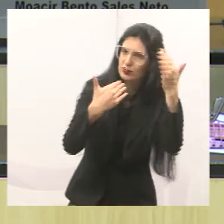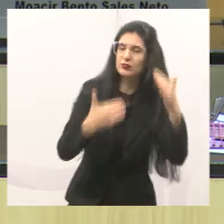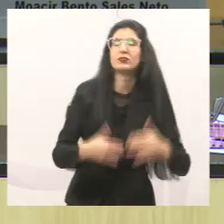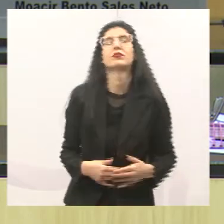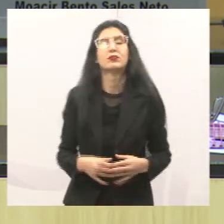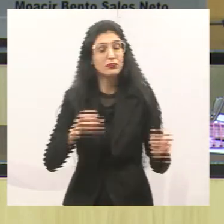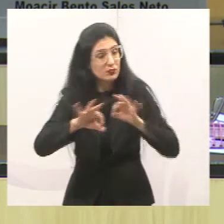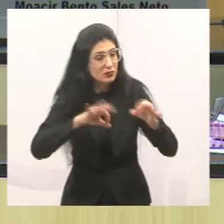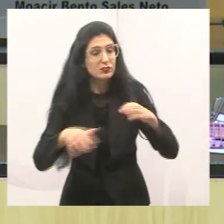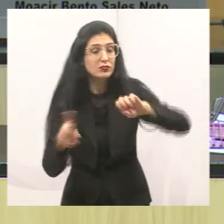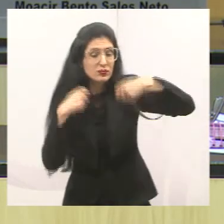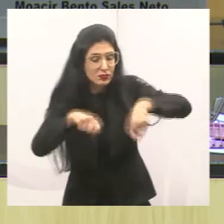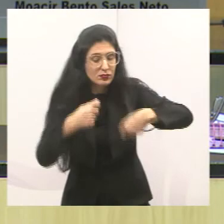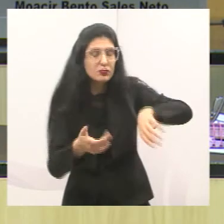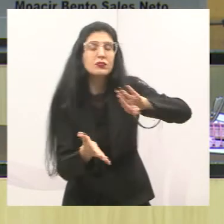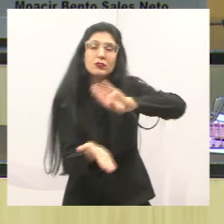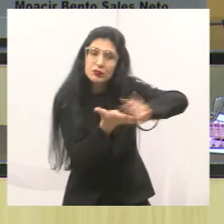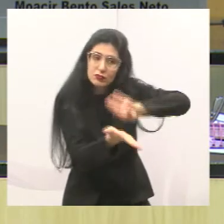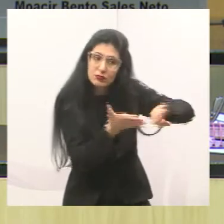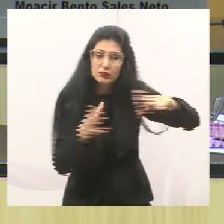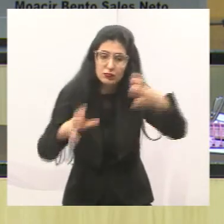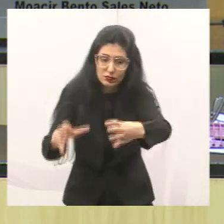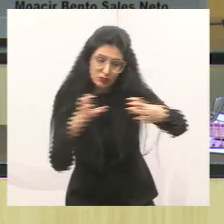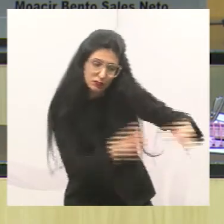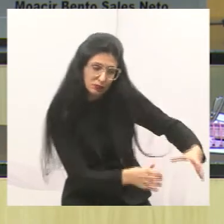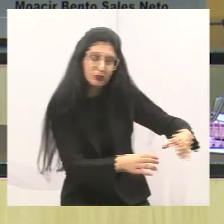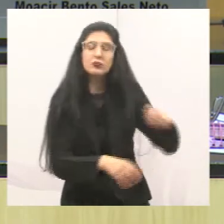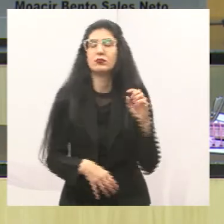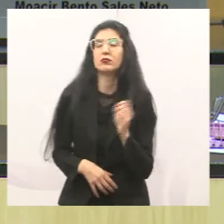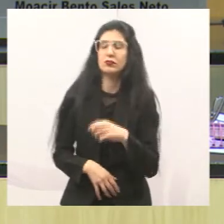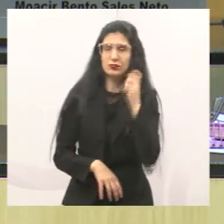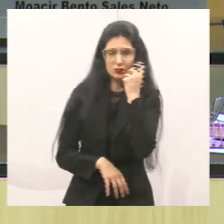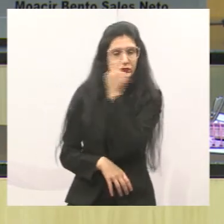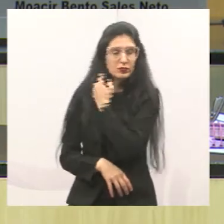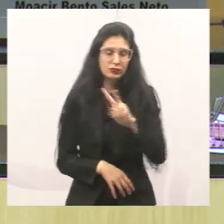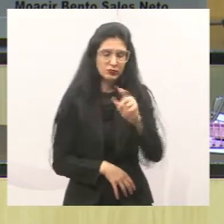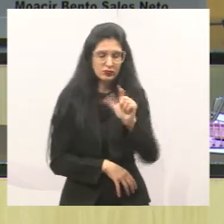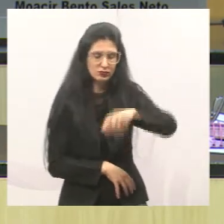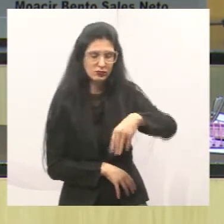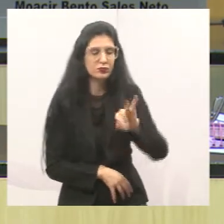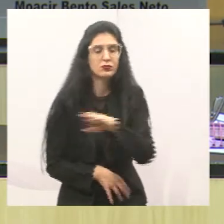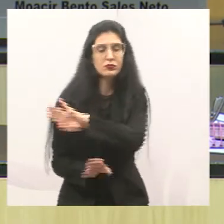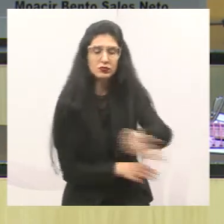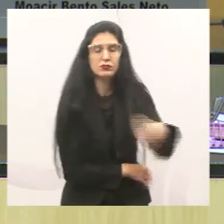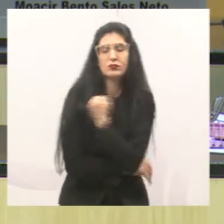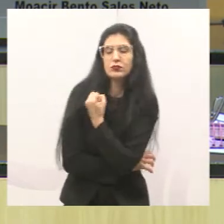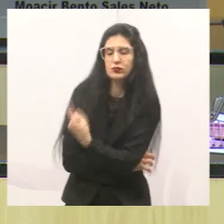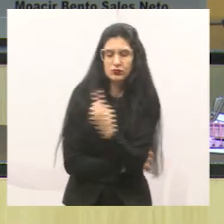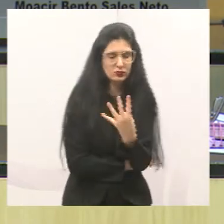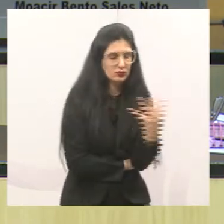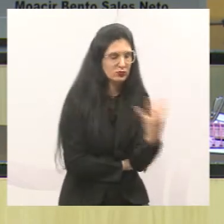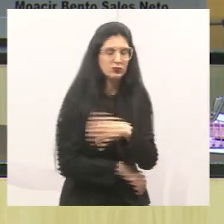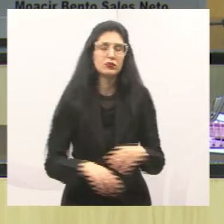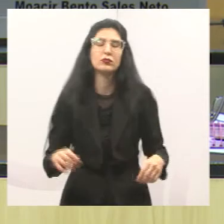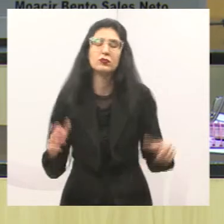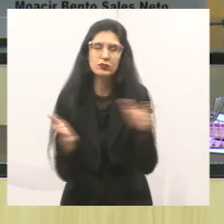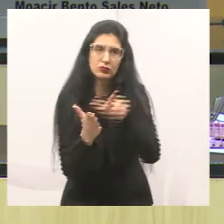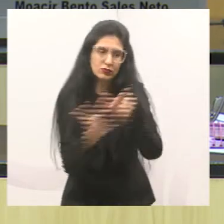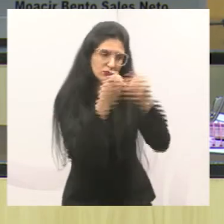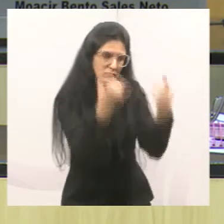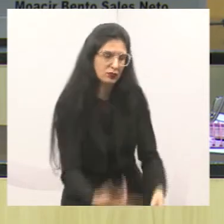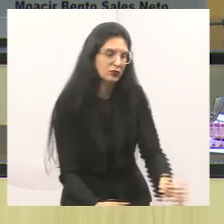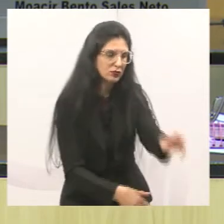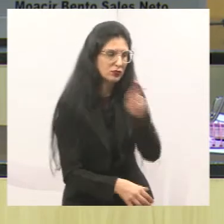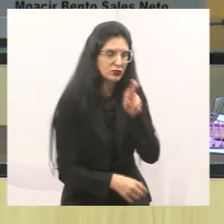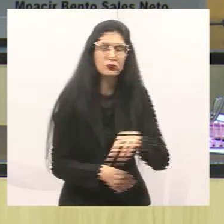dispensada, subscrevemos vereador Valmir Parque do Meia Lua. Requerimento número 144. Requeremos ao excelentíssimo senhor presidente